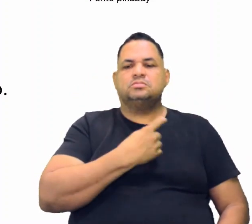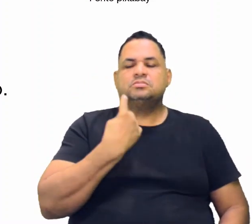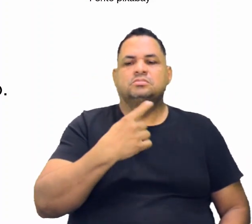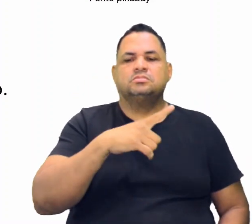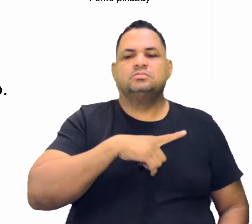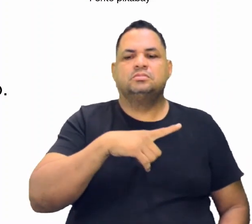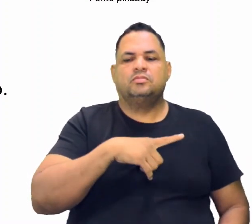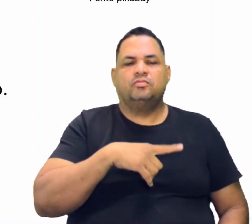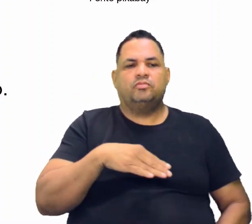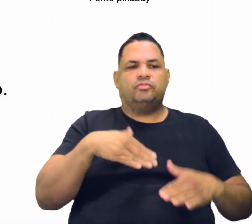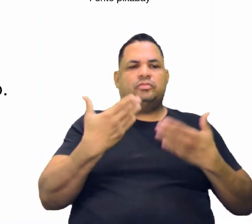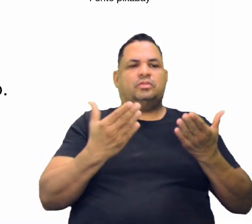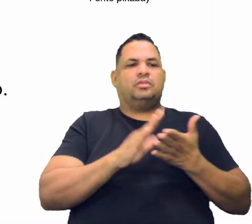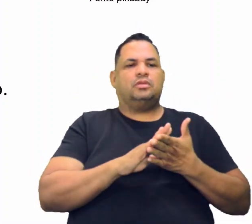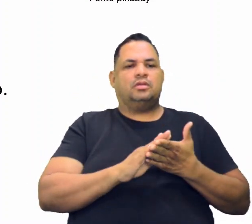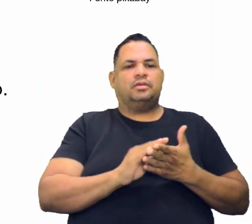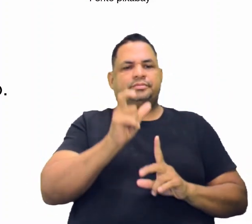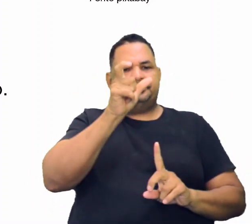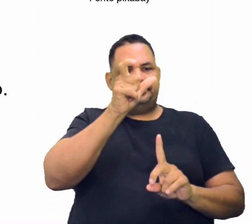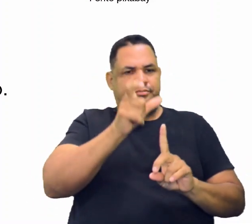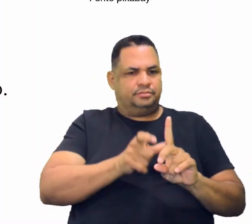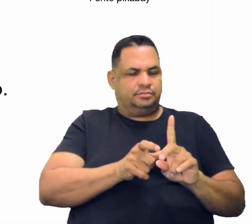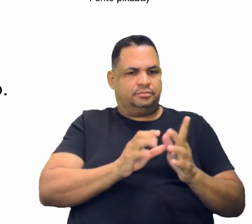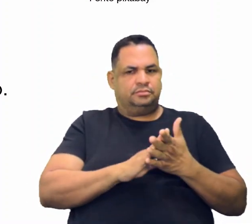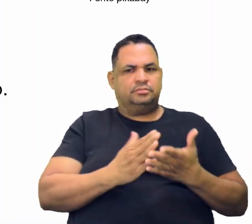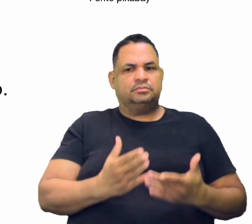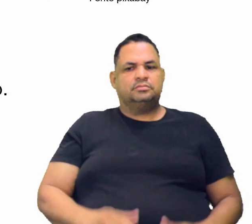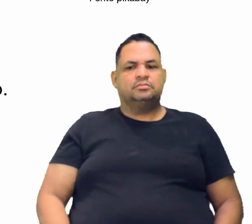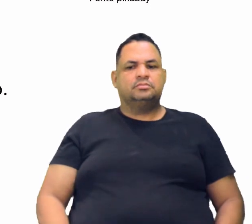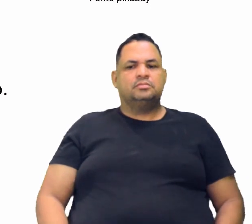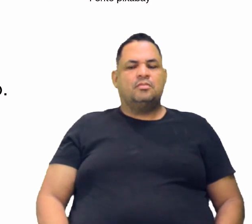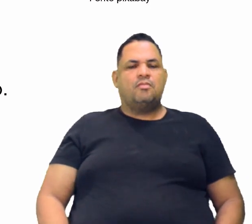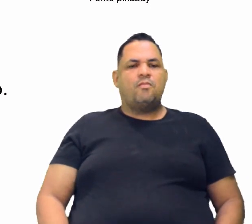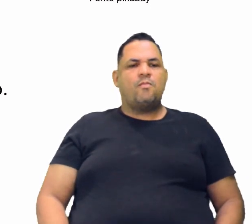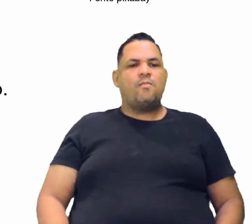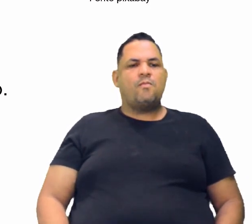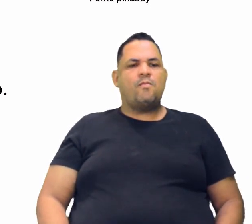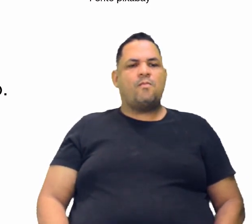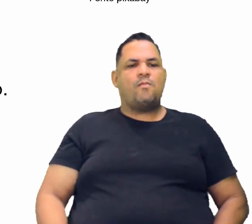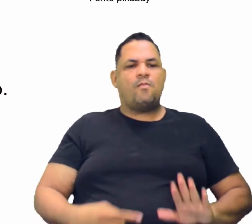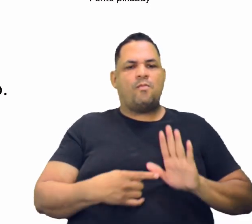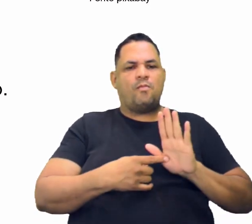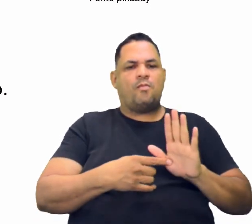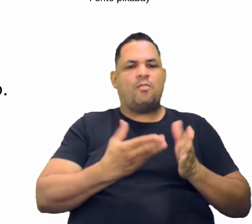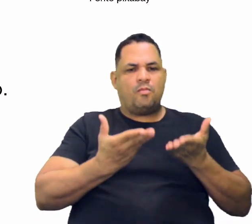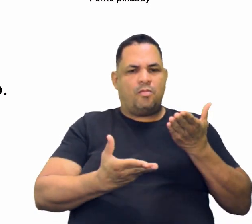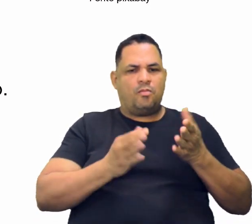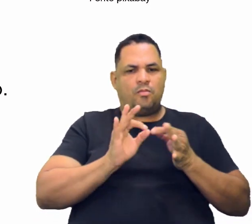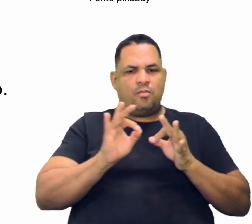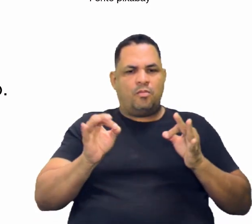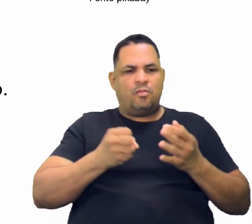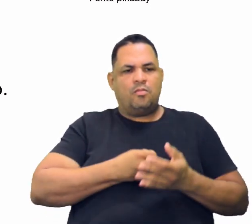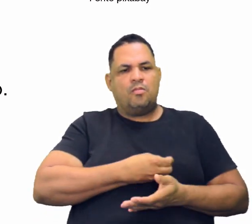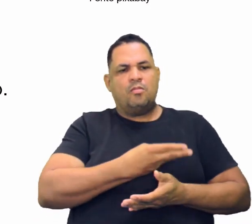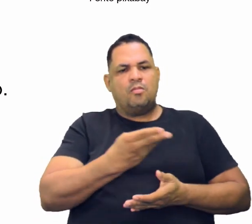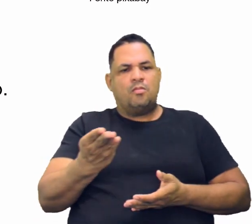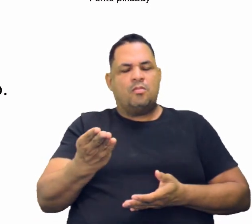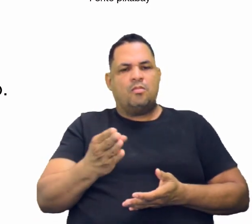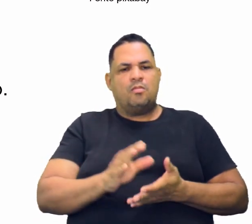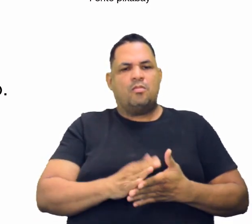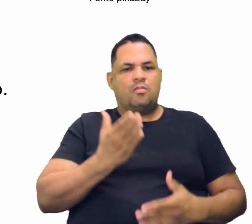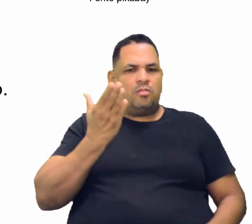amados? Quando o sujeito, só reforçando, indicar peso, medida, tá